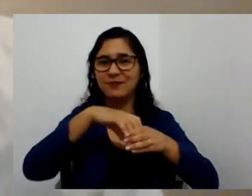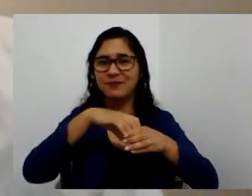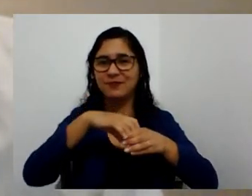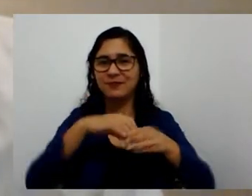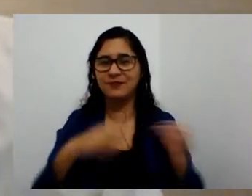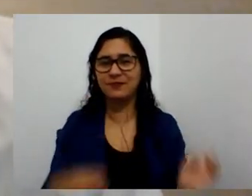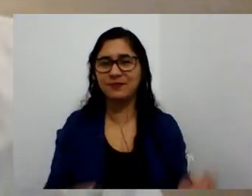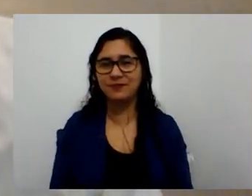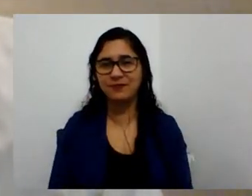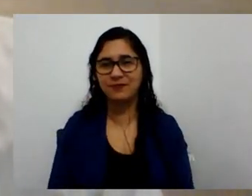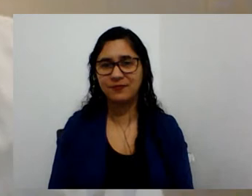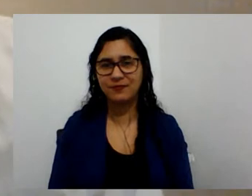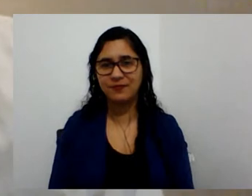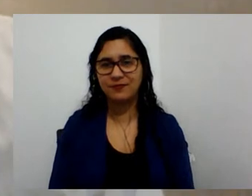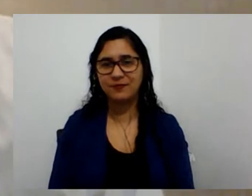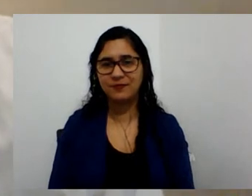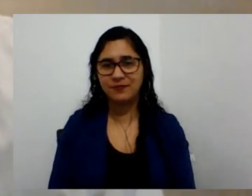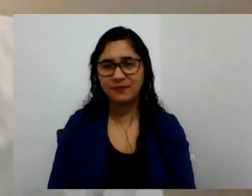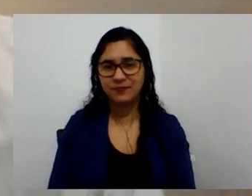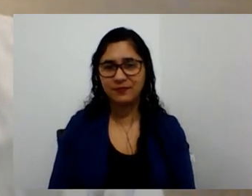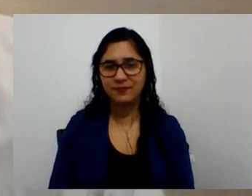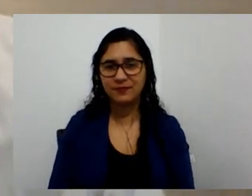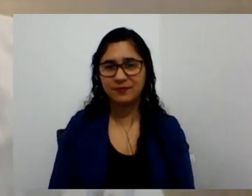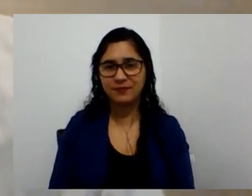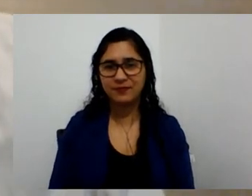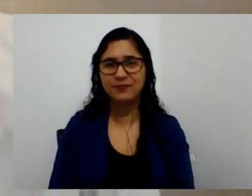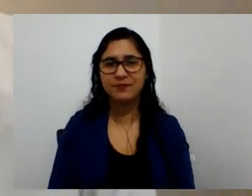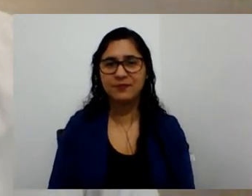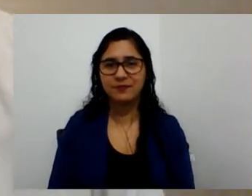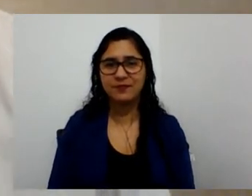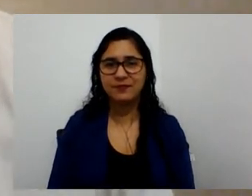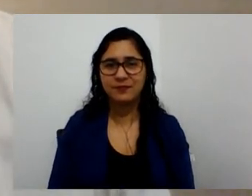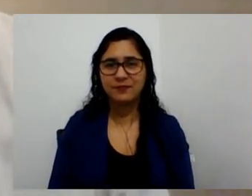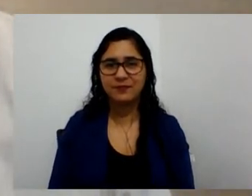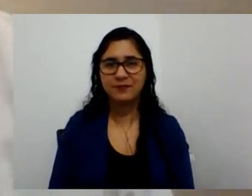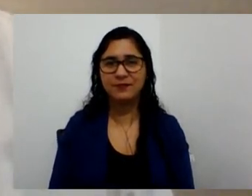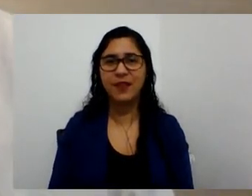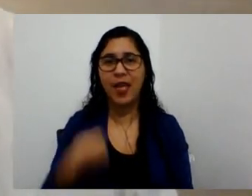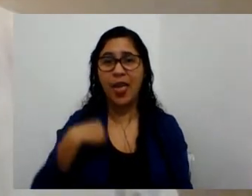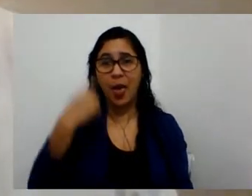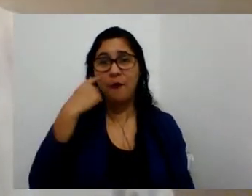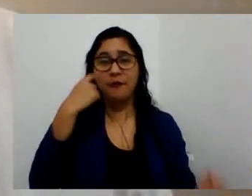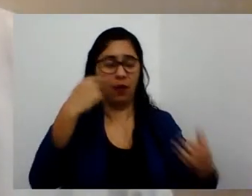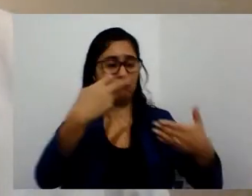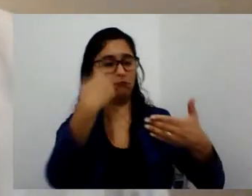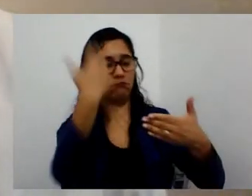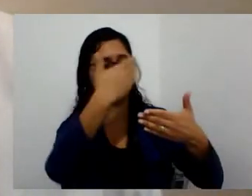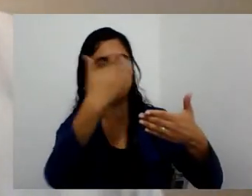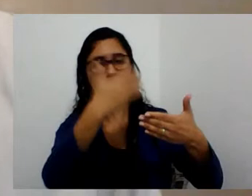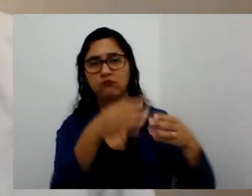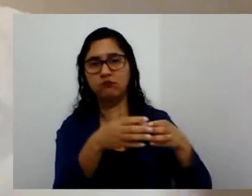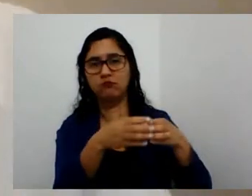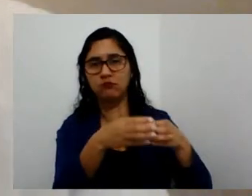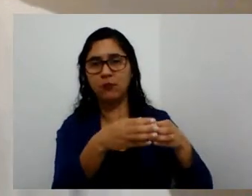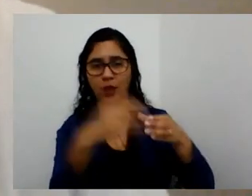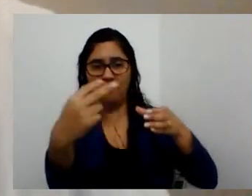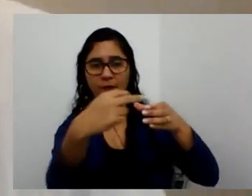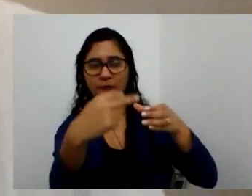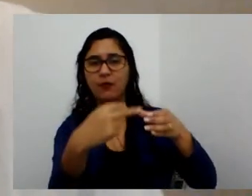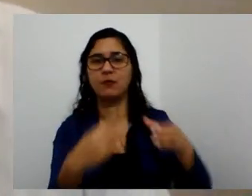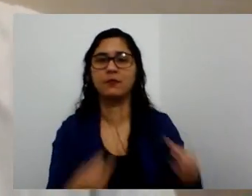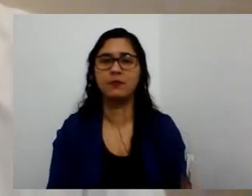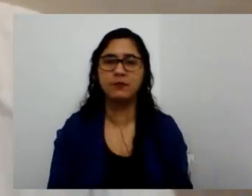aí eu também me vejo, né? Na imagem, sei que, de fato, o que vocês estão vendo.